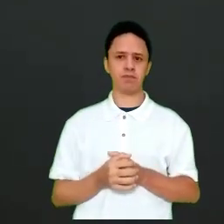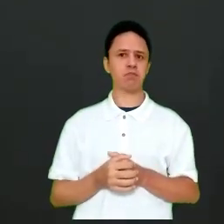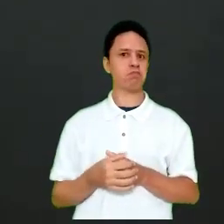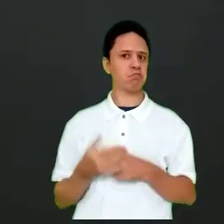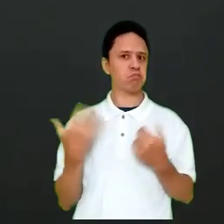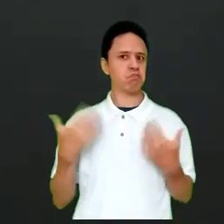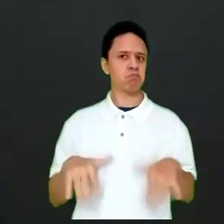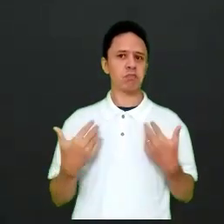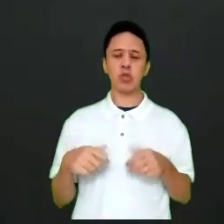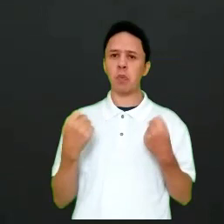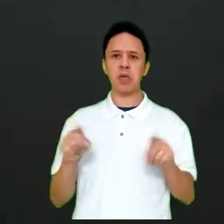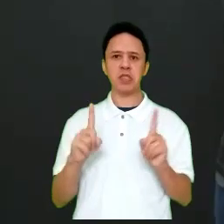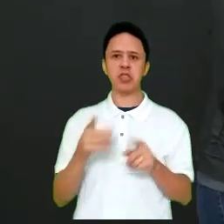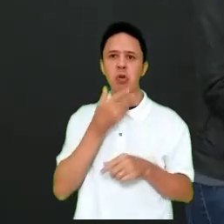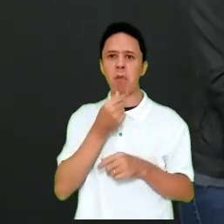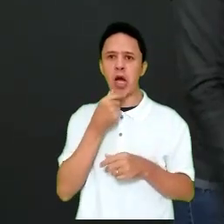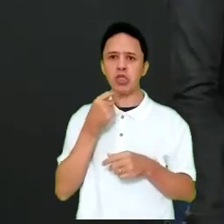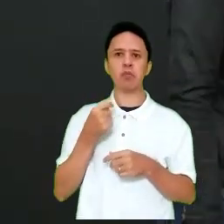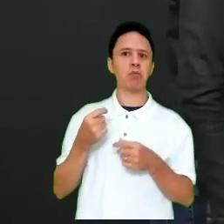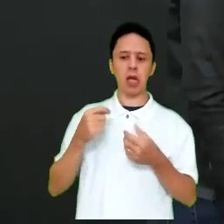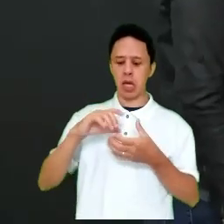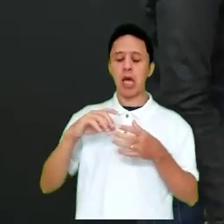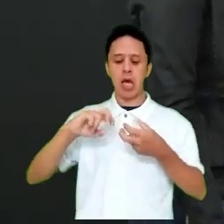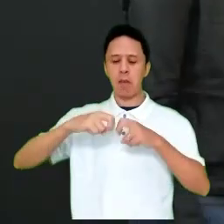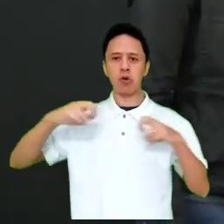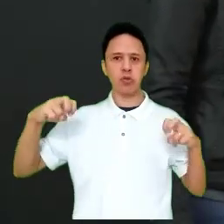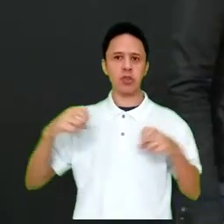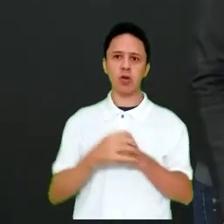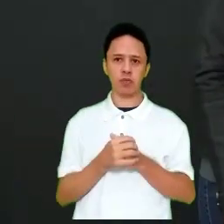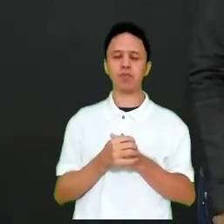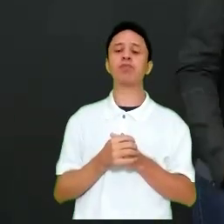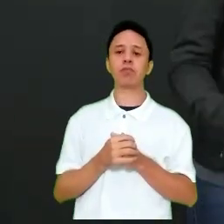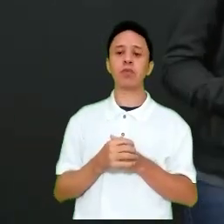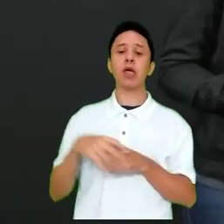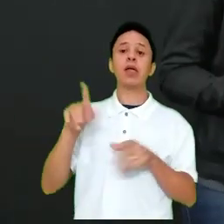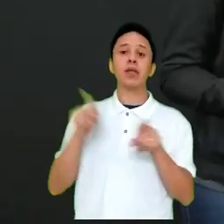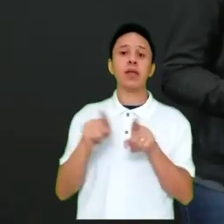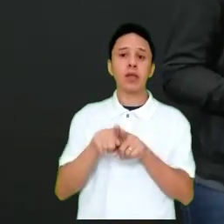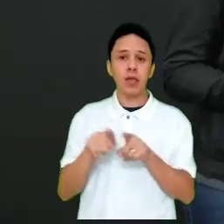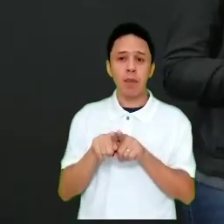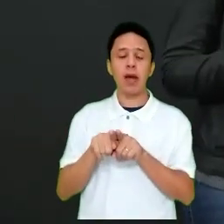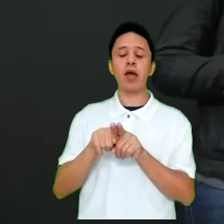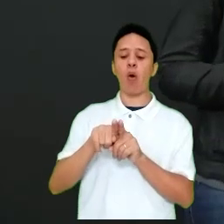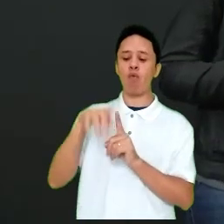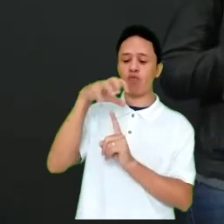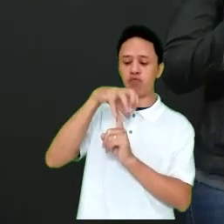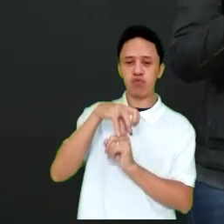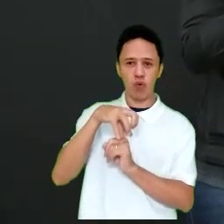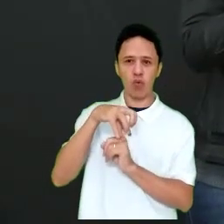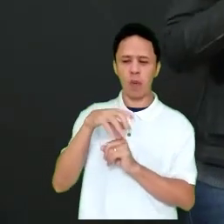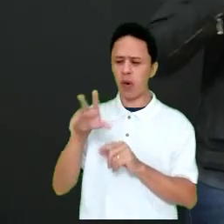diferença? Olha que coisa, não precisa do macho naquele momento da reprodução. Esporulação, fungos fazem, sabe aquela coisa, pegou